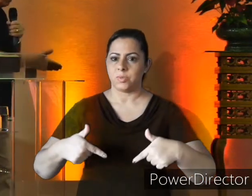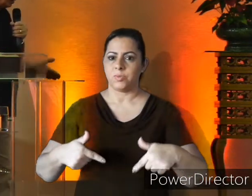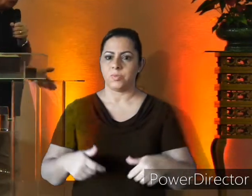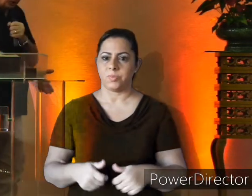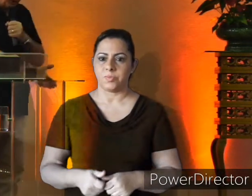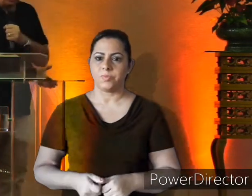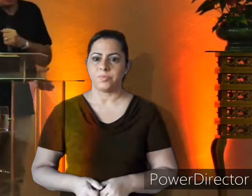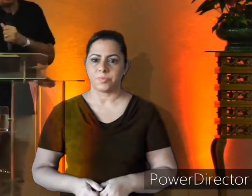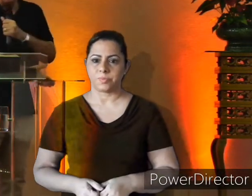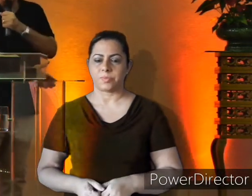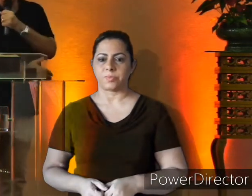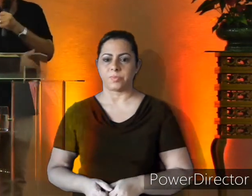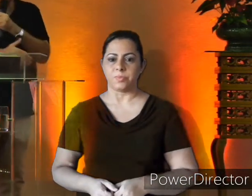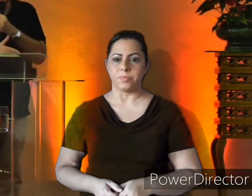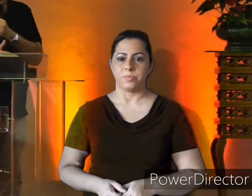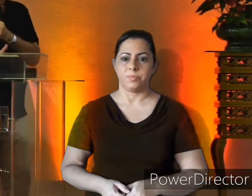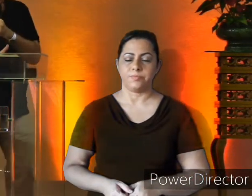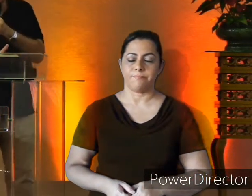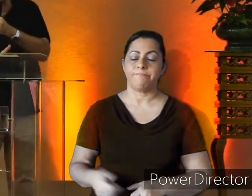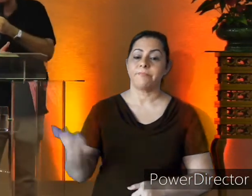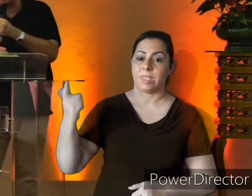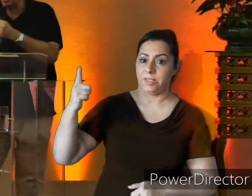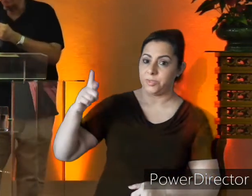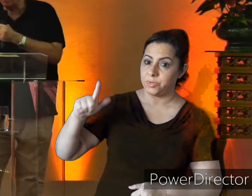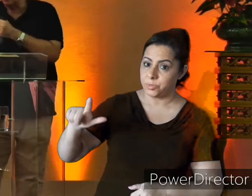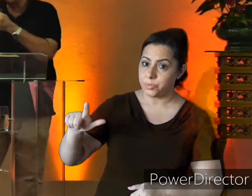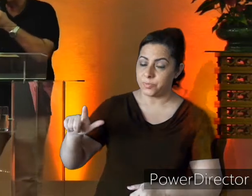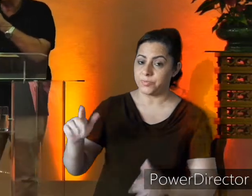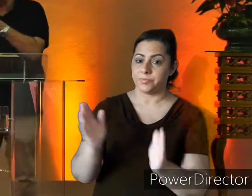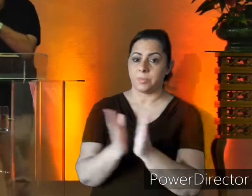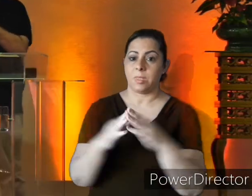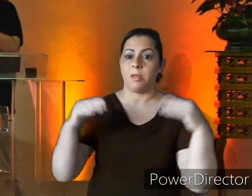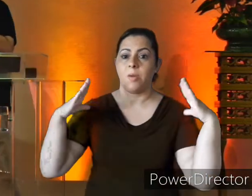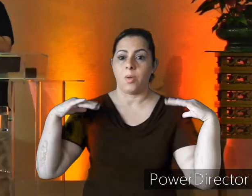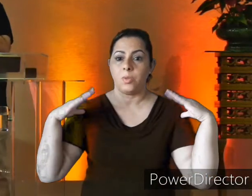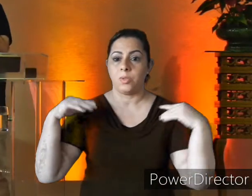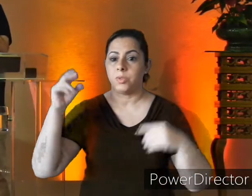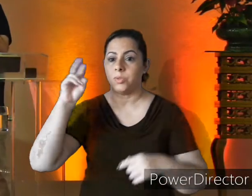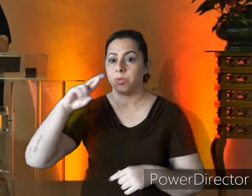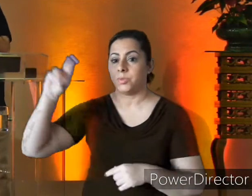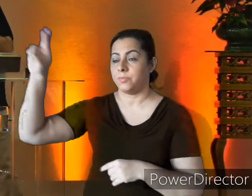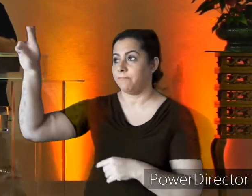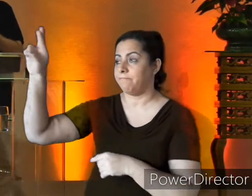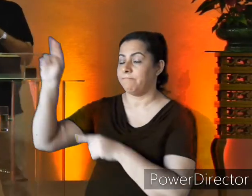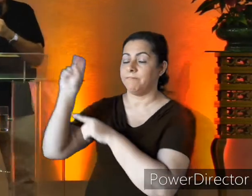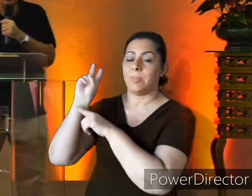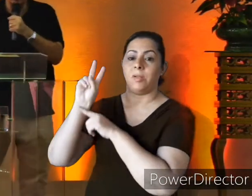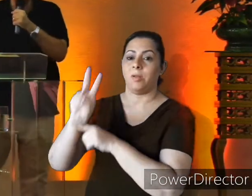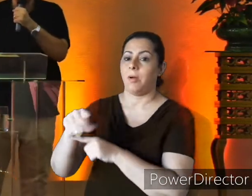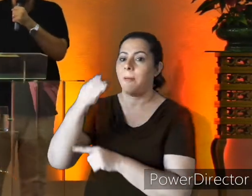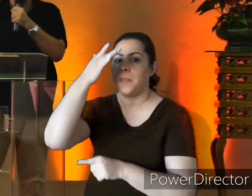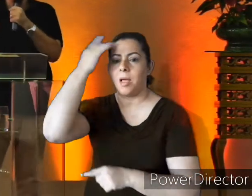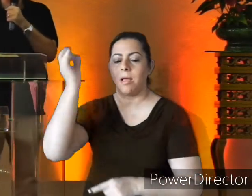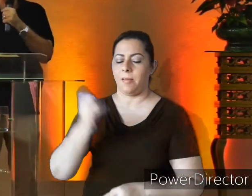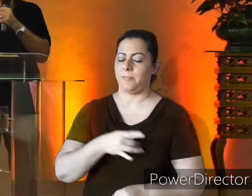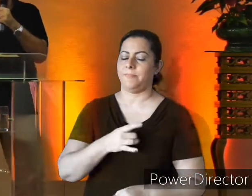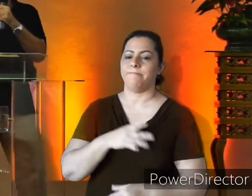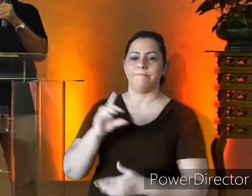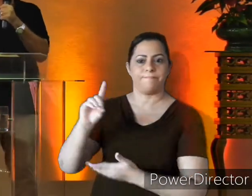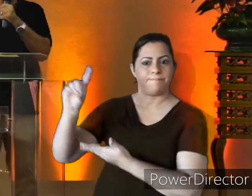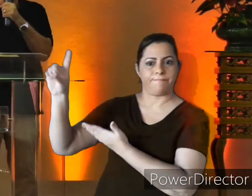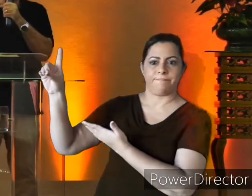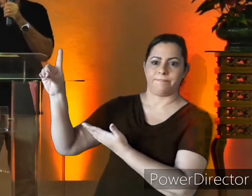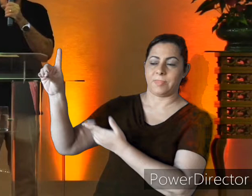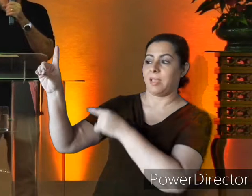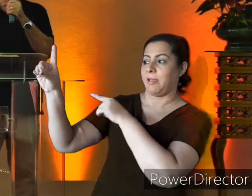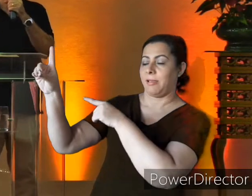o que acabamos de dizer, o anjo do Senhor acampa ao redor daqueles que o temem,